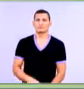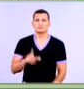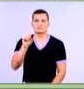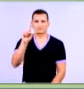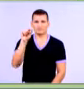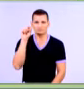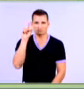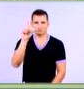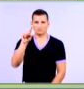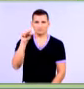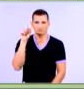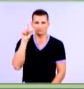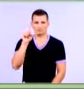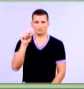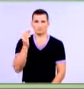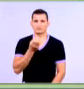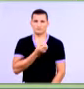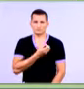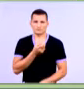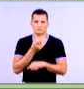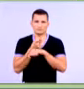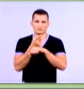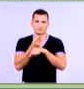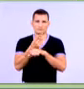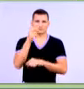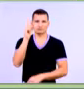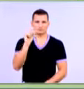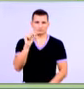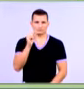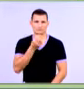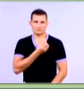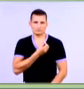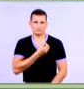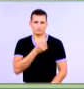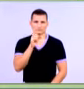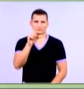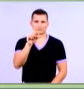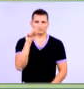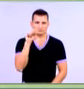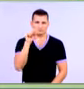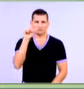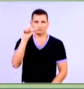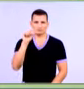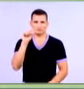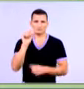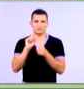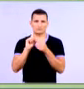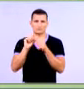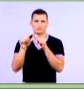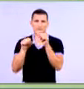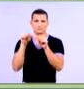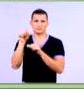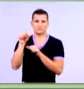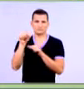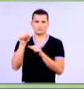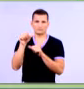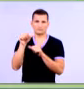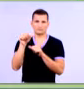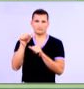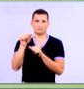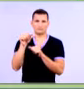selecionando, né? Quando eu falo assim, olha, procuro o menor, seleciono o menor para fazer a troca com a gaveta